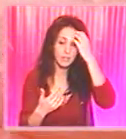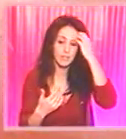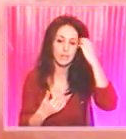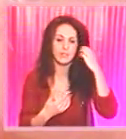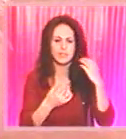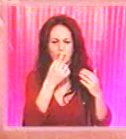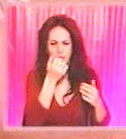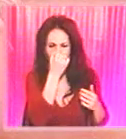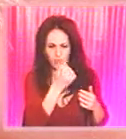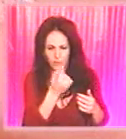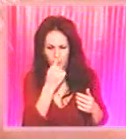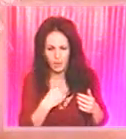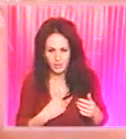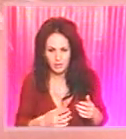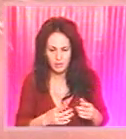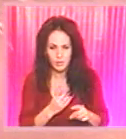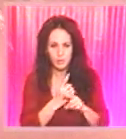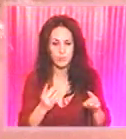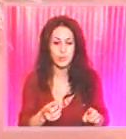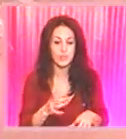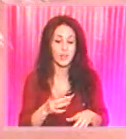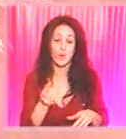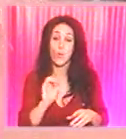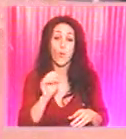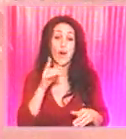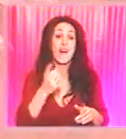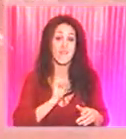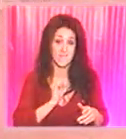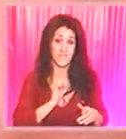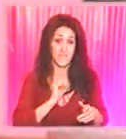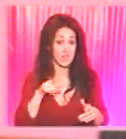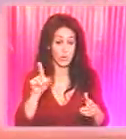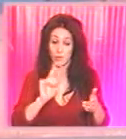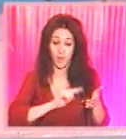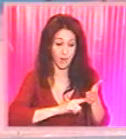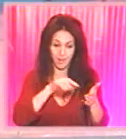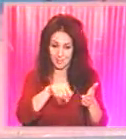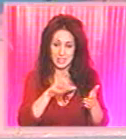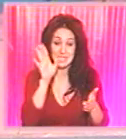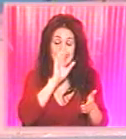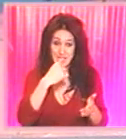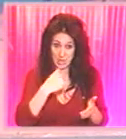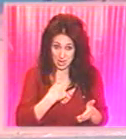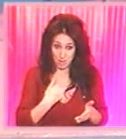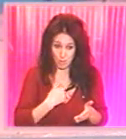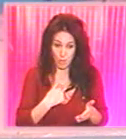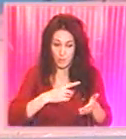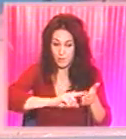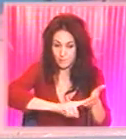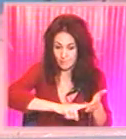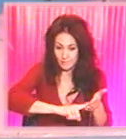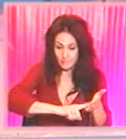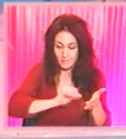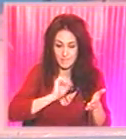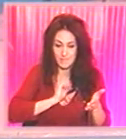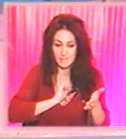que falhou. E diz que falhou. Portanto, porque eu não tenho aí a minha impressão digital registada. Exatamente. Se eu colocar aqui a minha impressão